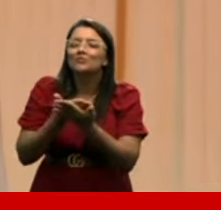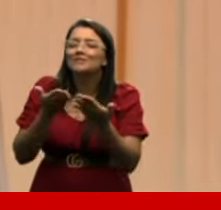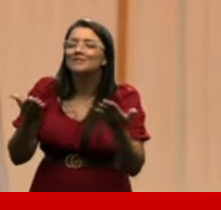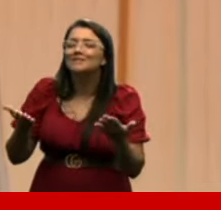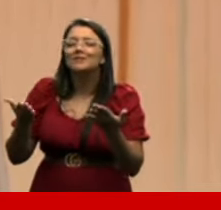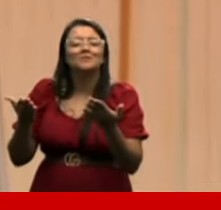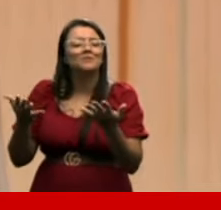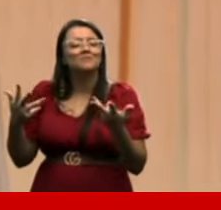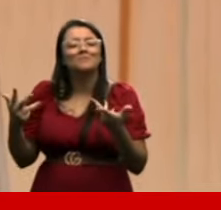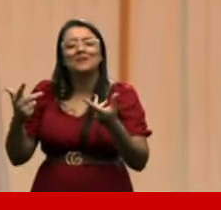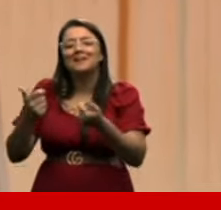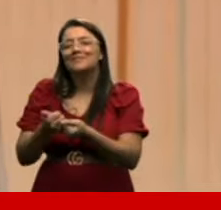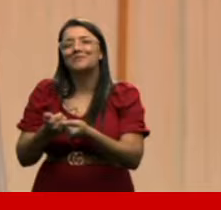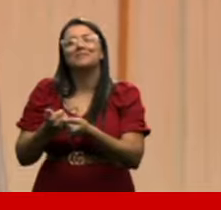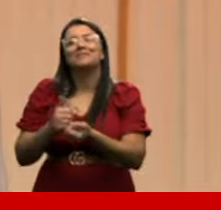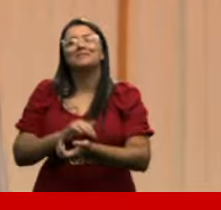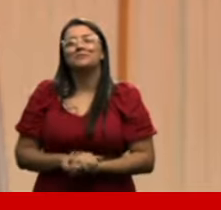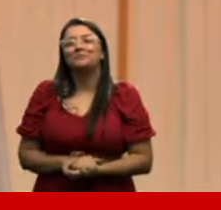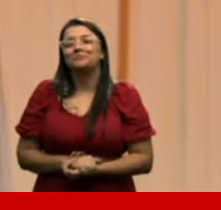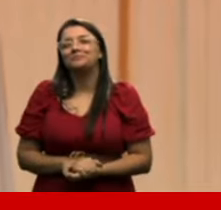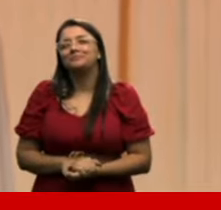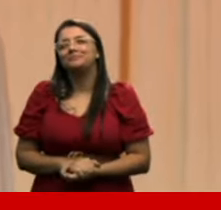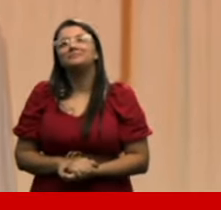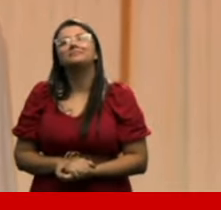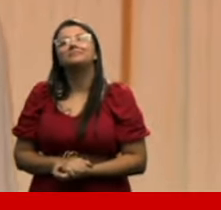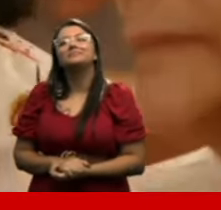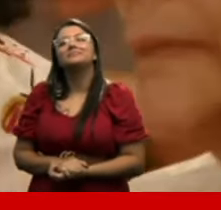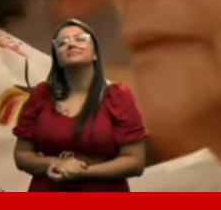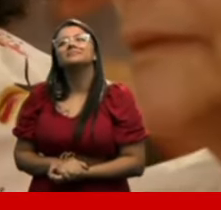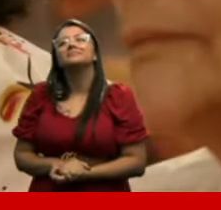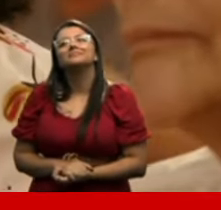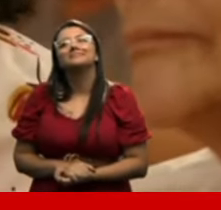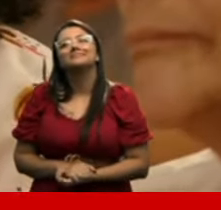vocês são maravilhosas.